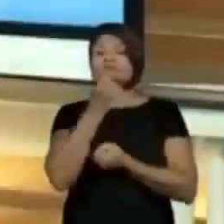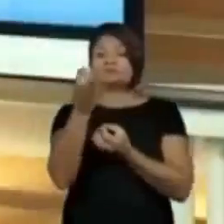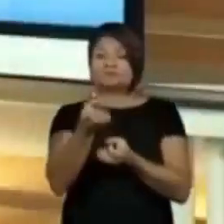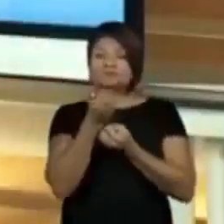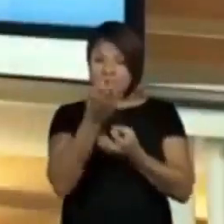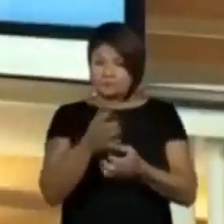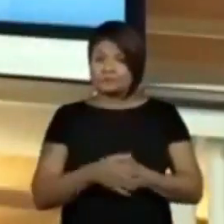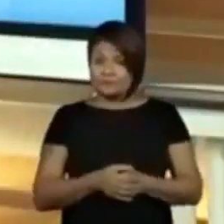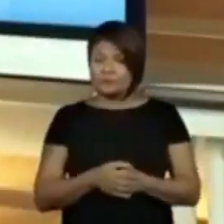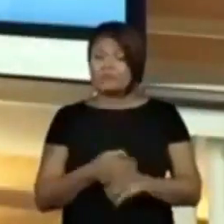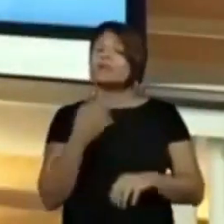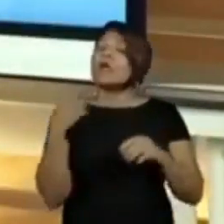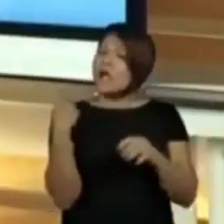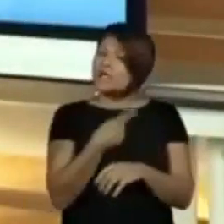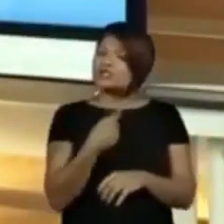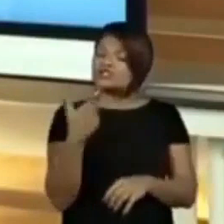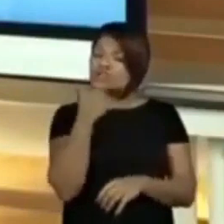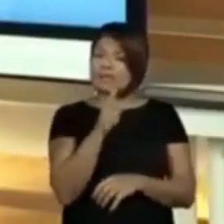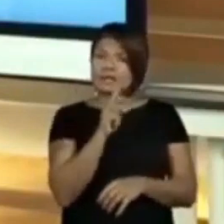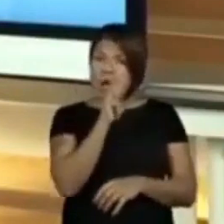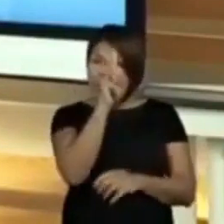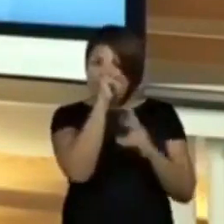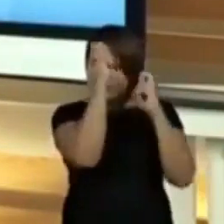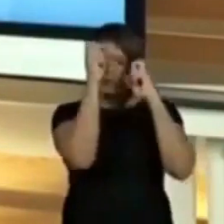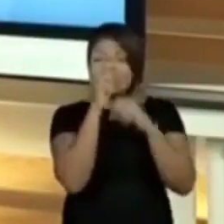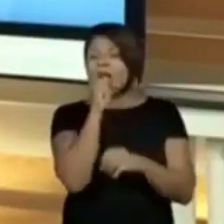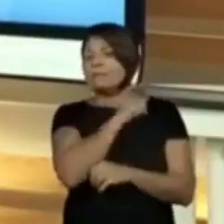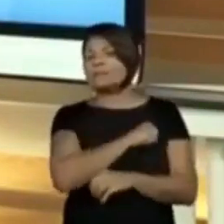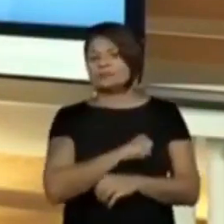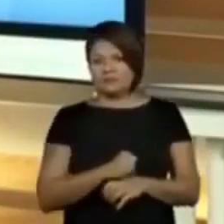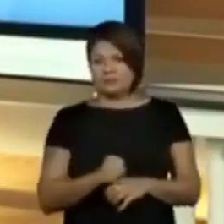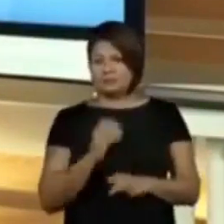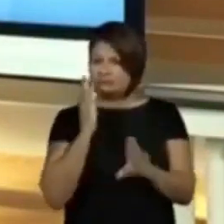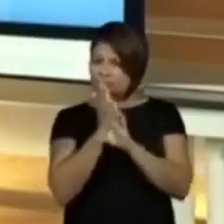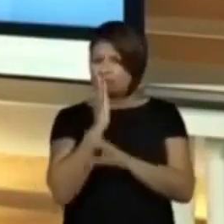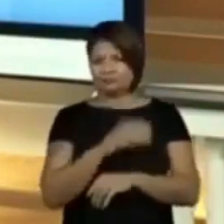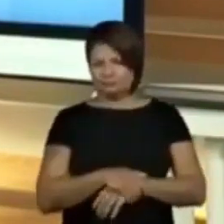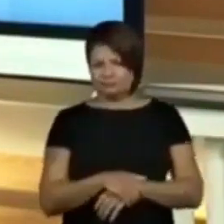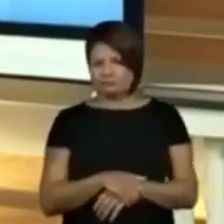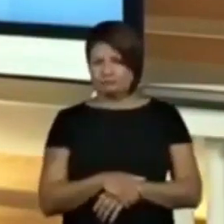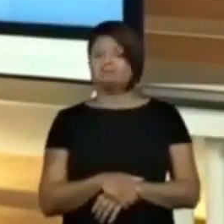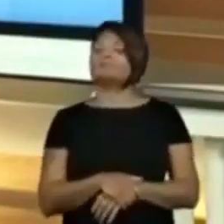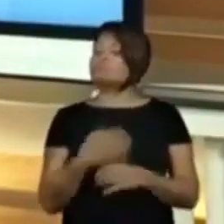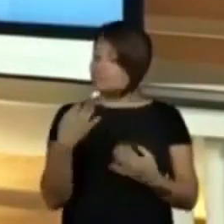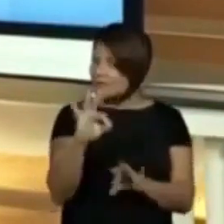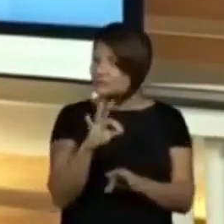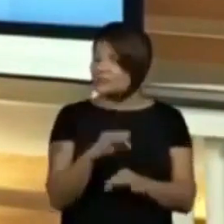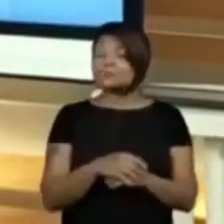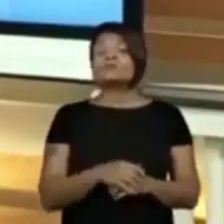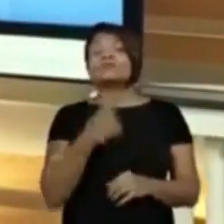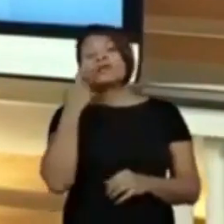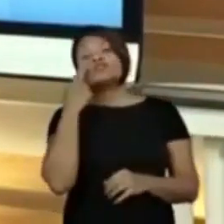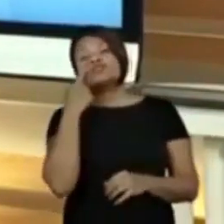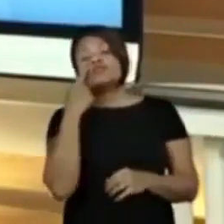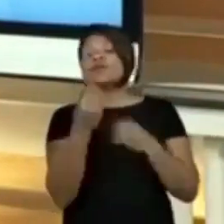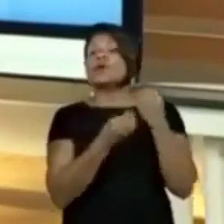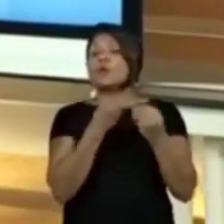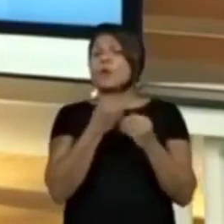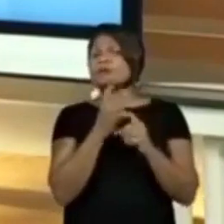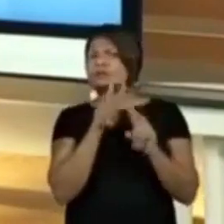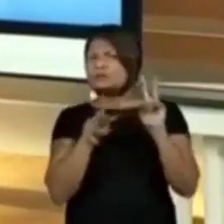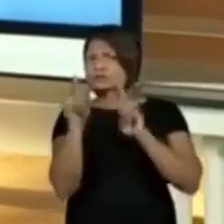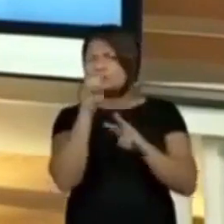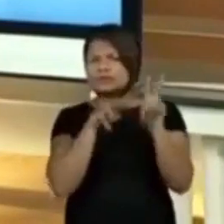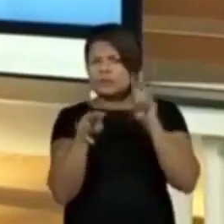nós tenhamos uma leitura muito rápida e precisa, tá certo? Nós vamos explorar como é que a gente lê. Então, vou dar só um